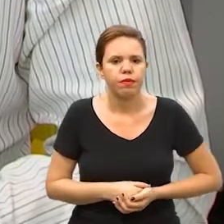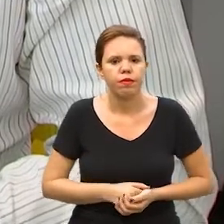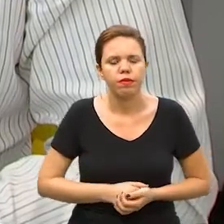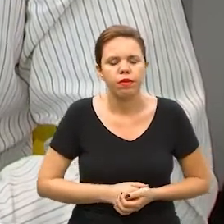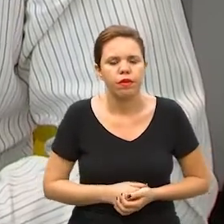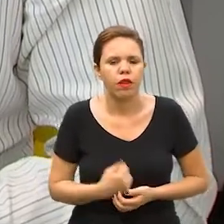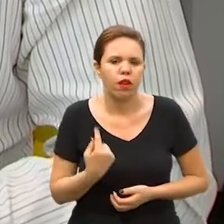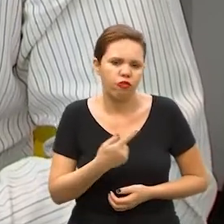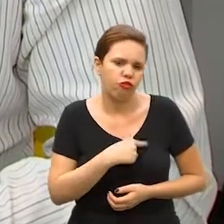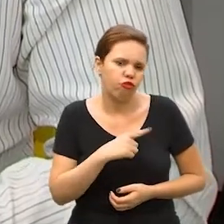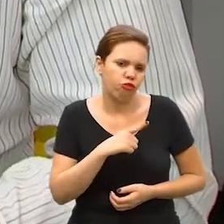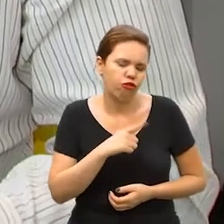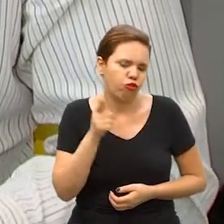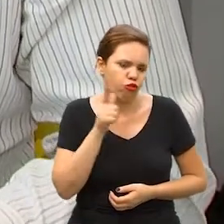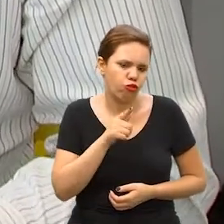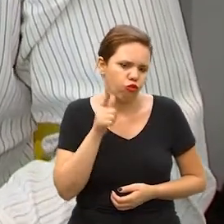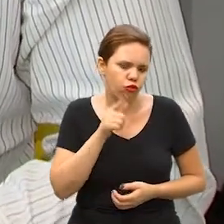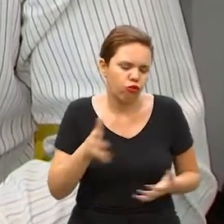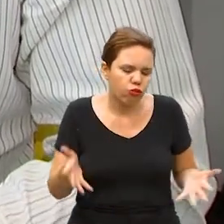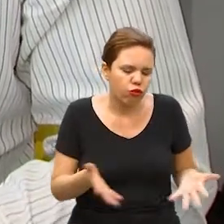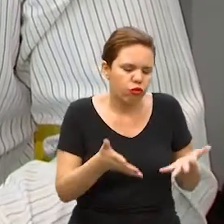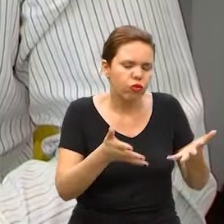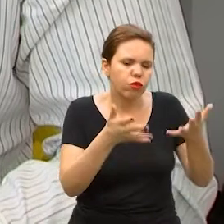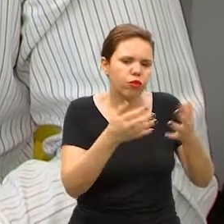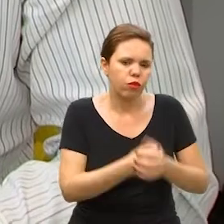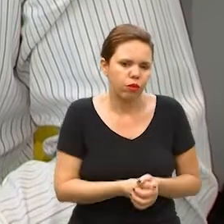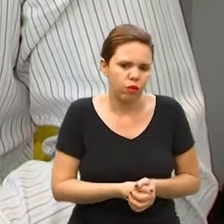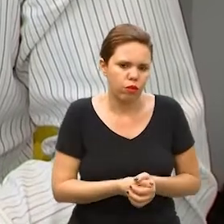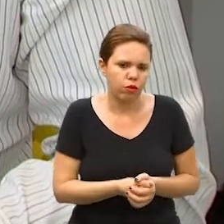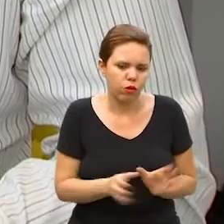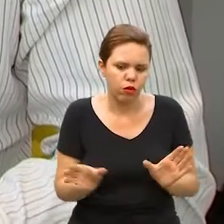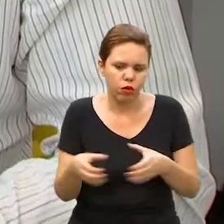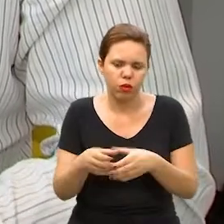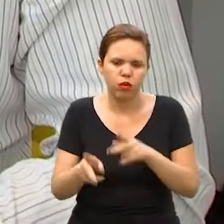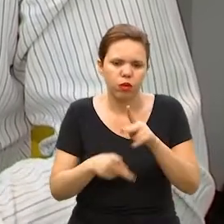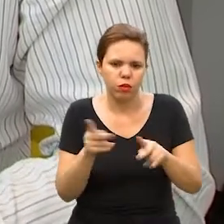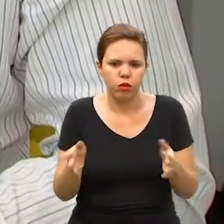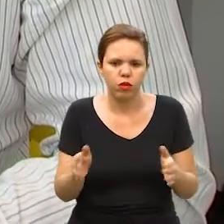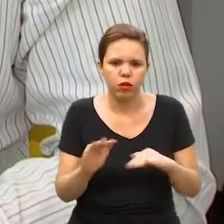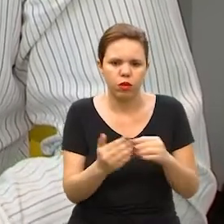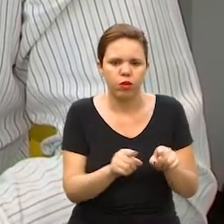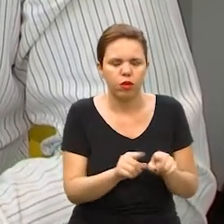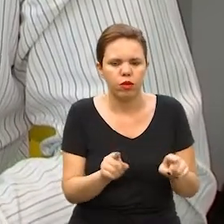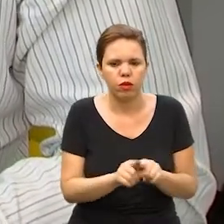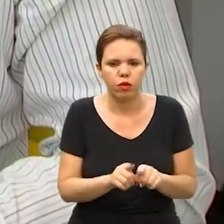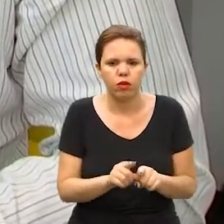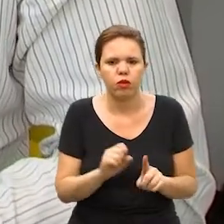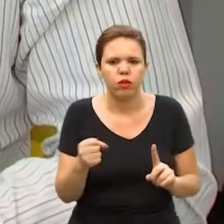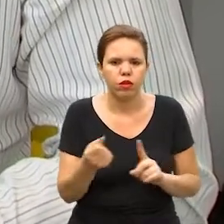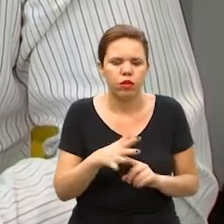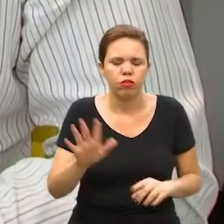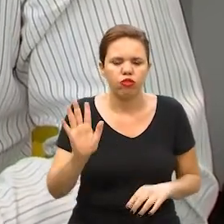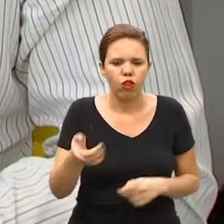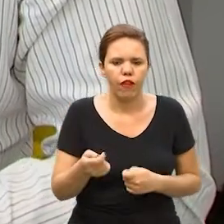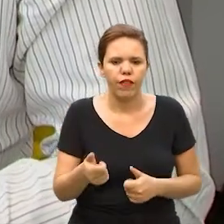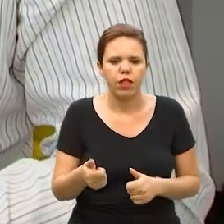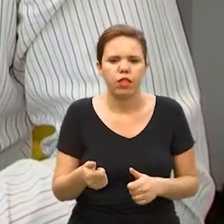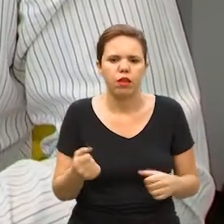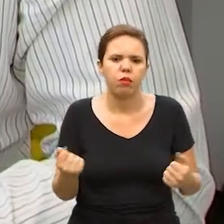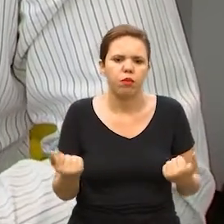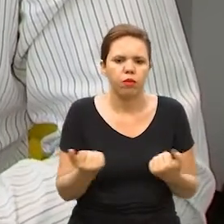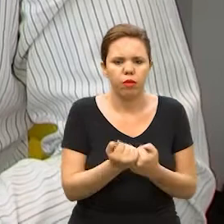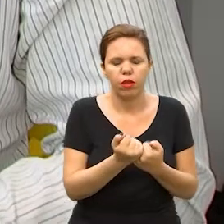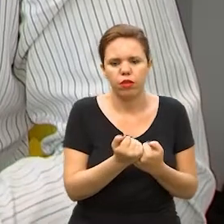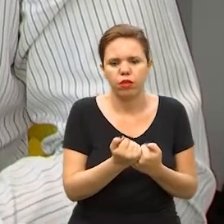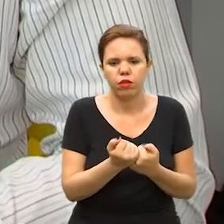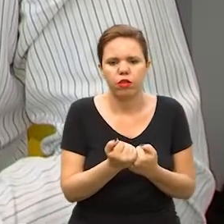Porque a gente tem conseguido contribuir com a comunidade, a gente já ofereceu, a gente já patrocinou iniciativas de